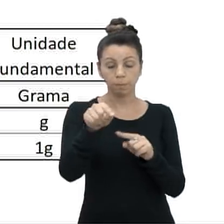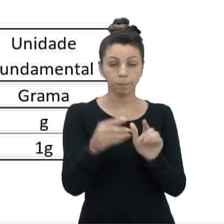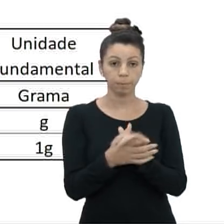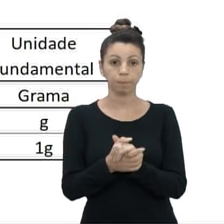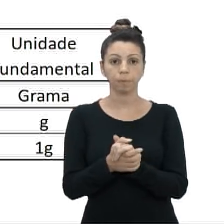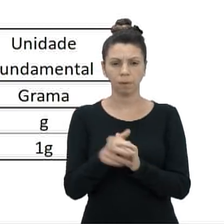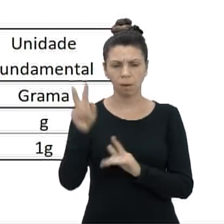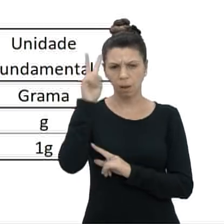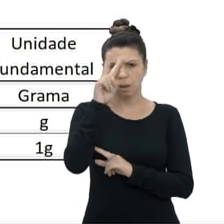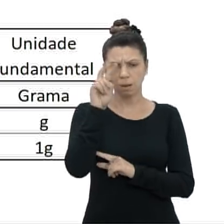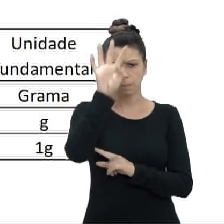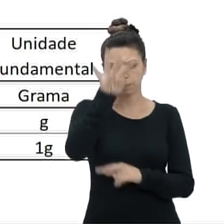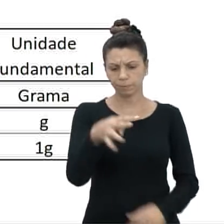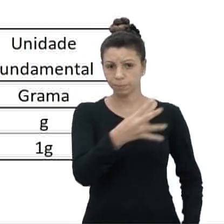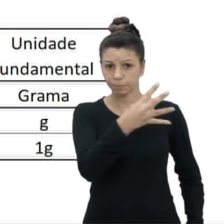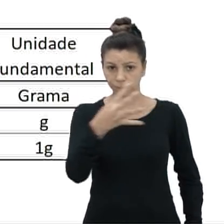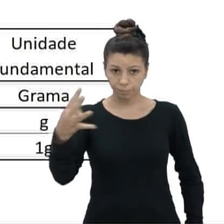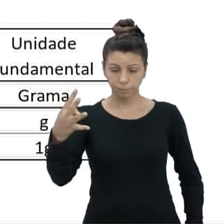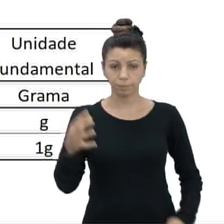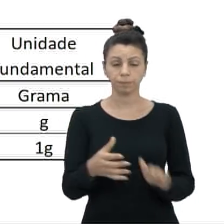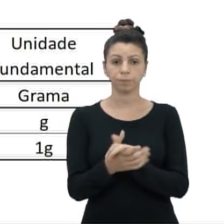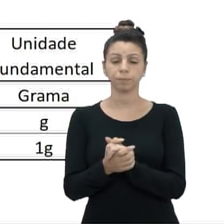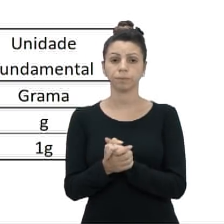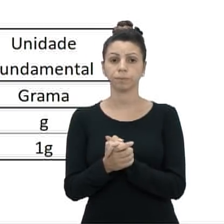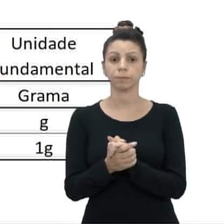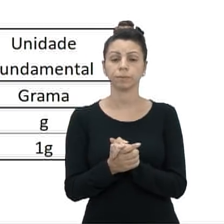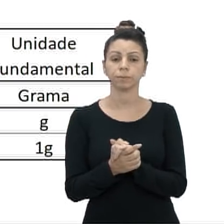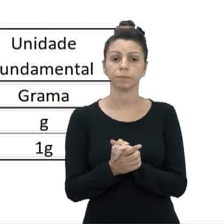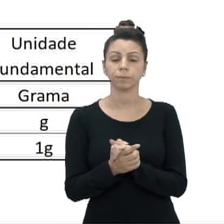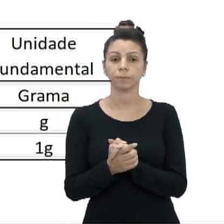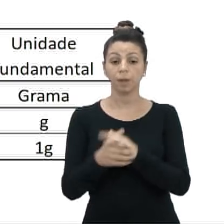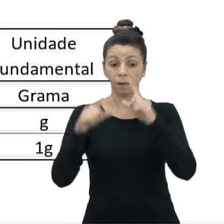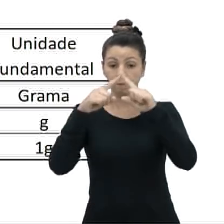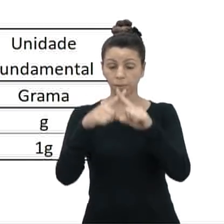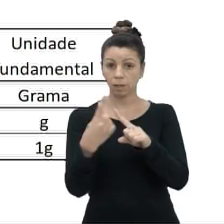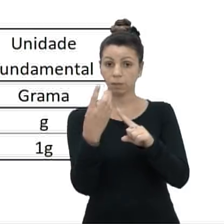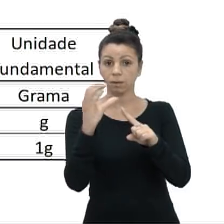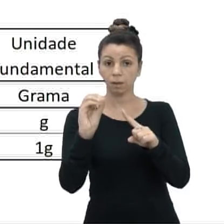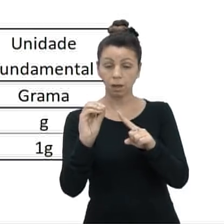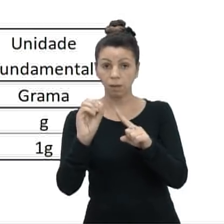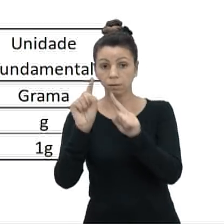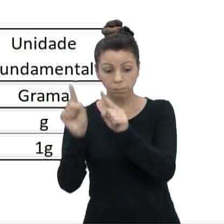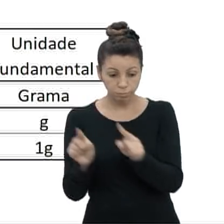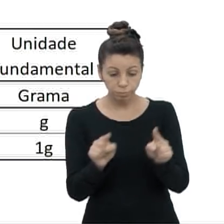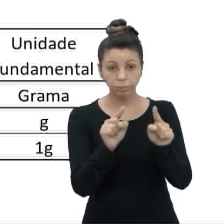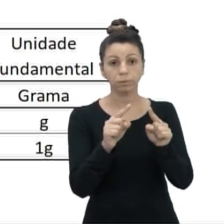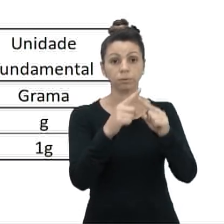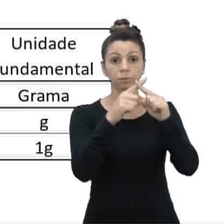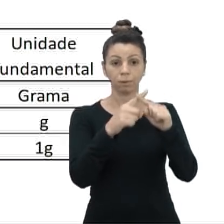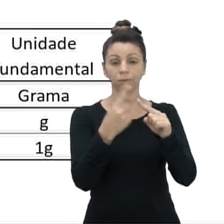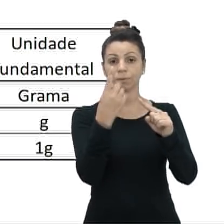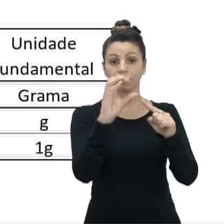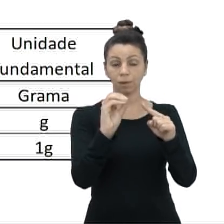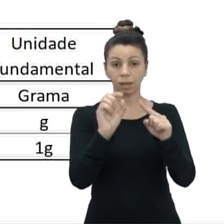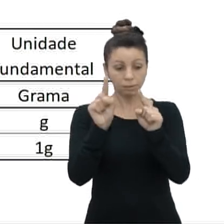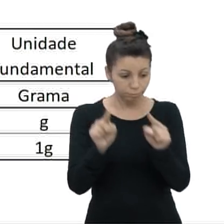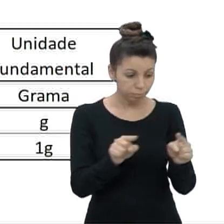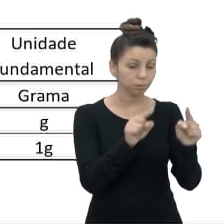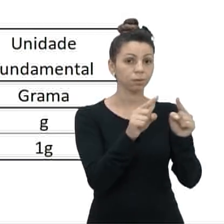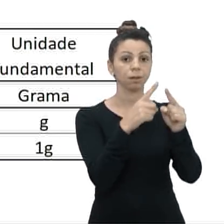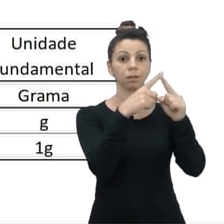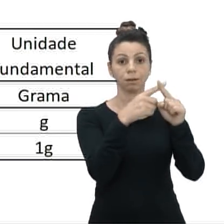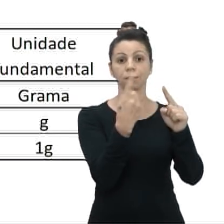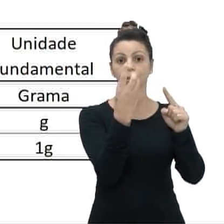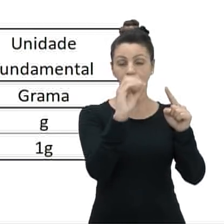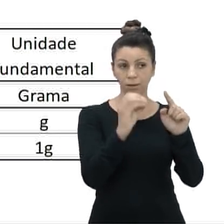tabelinha lá dos metros, que a gente pegava e multiplicava 10 por 10 por 10 para cada unidade do lado? A mesma coisa, igual a gente fez na